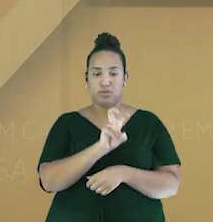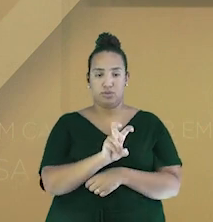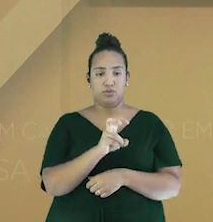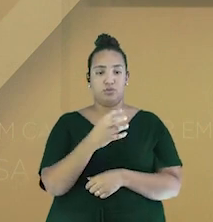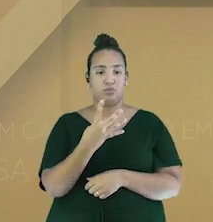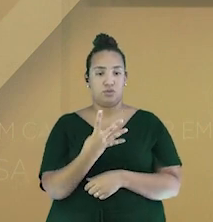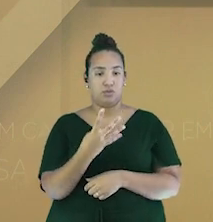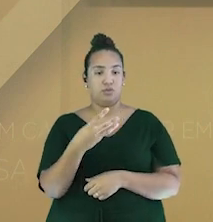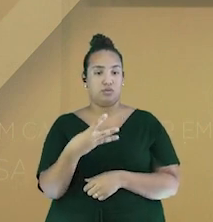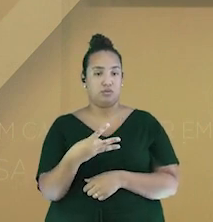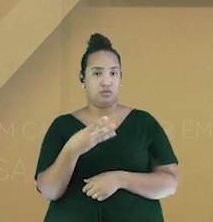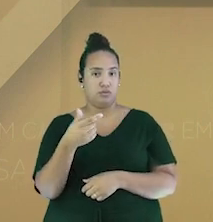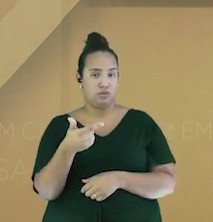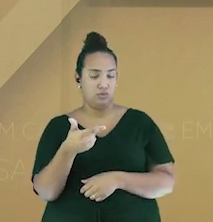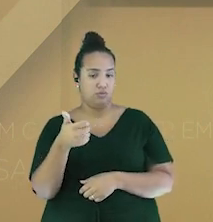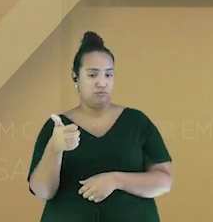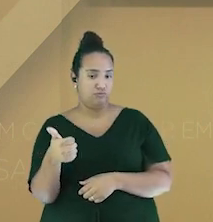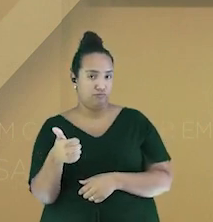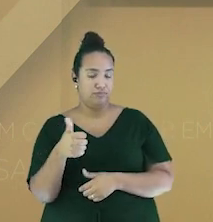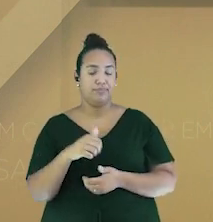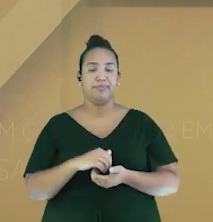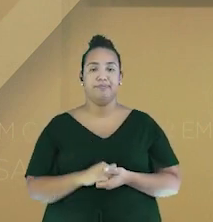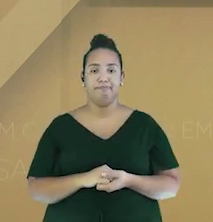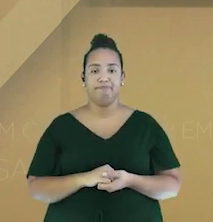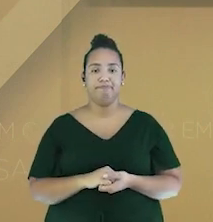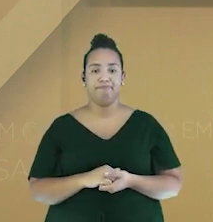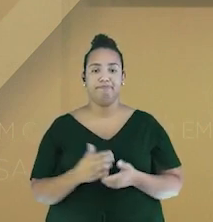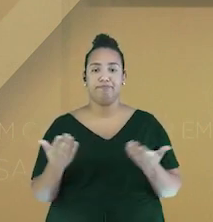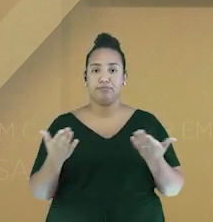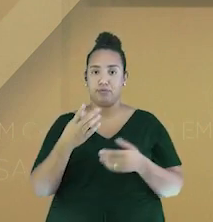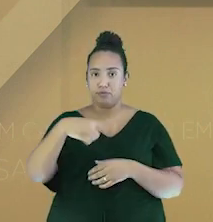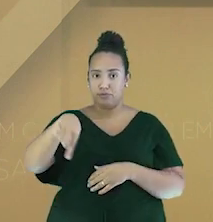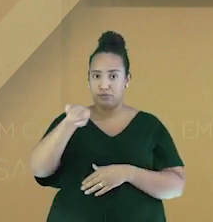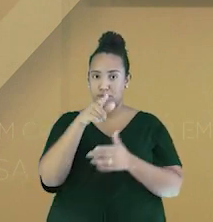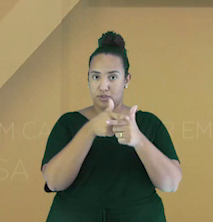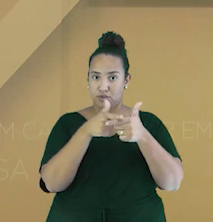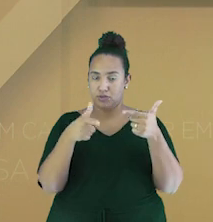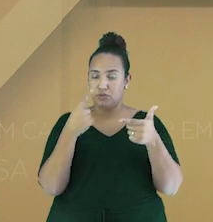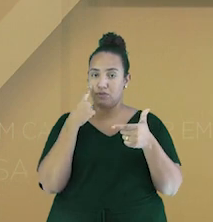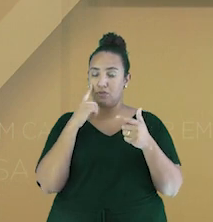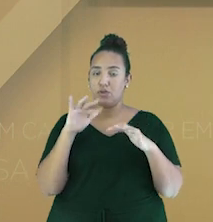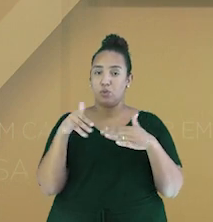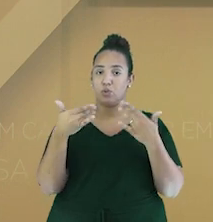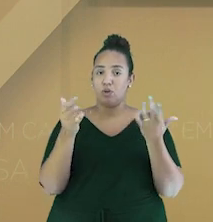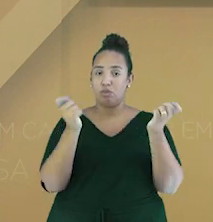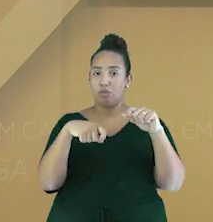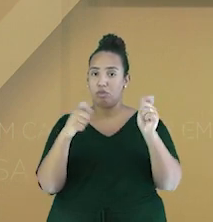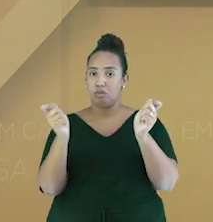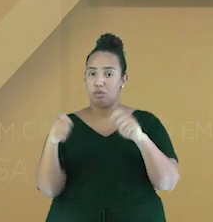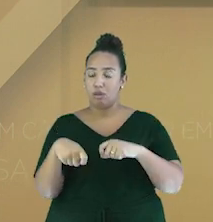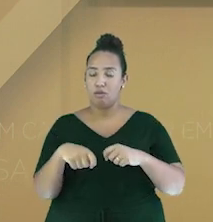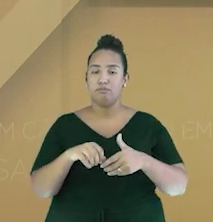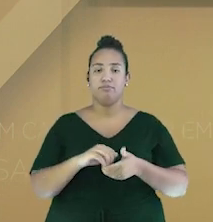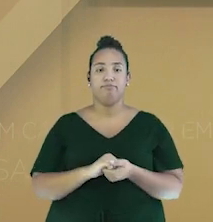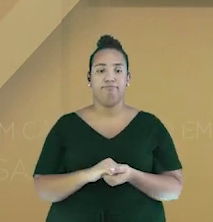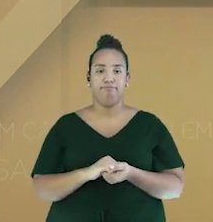4, 3, 2 e 1. Faça as divisões e descubra quais são os divisores de 5.